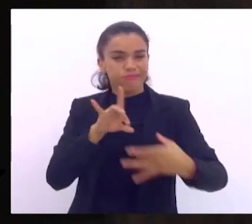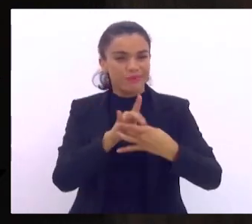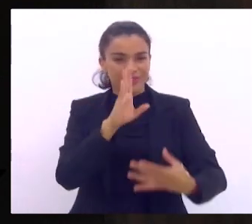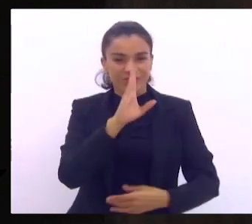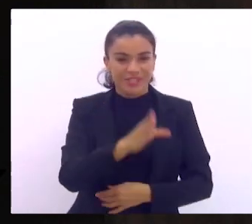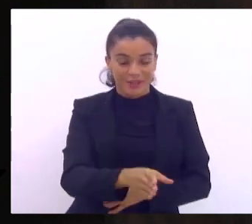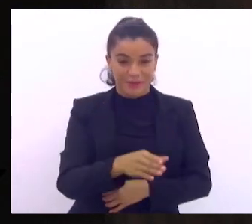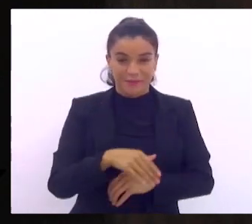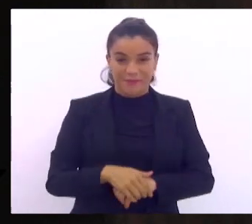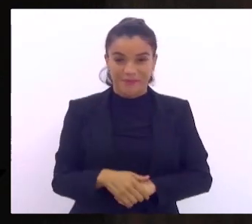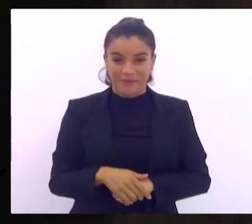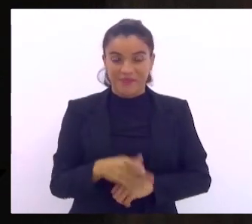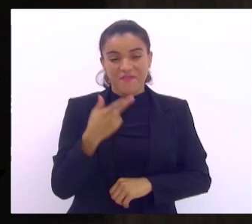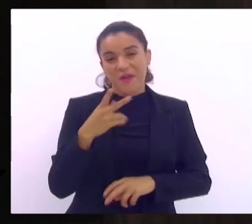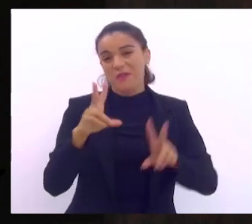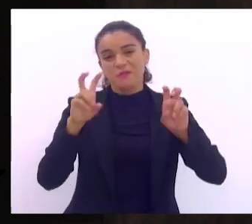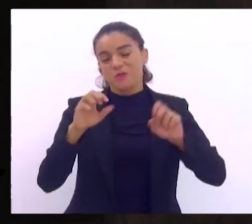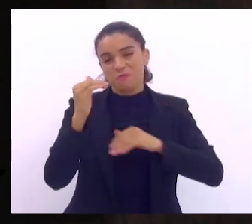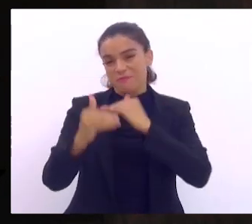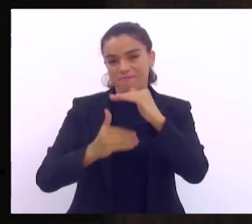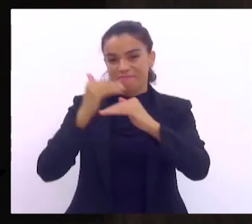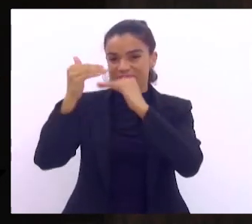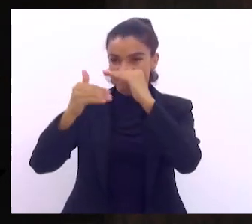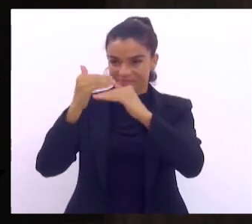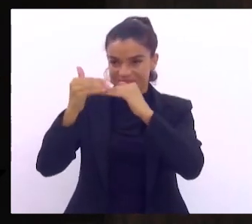falou em construção de pontes.